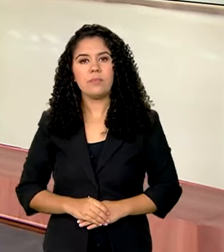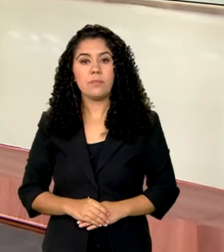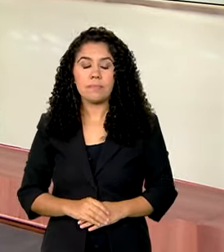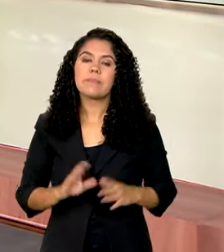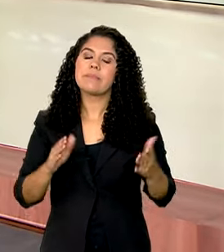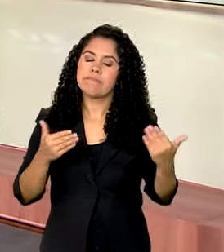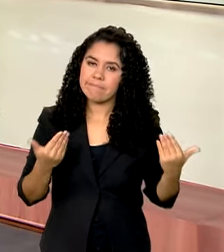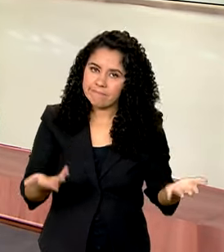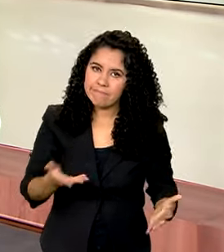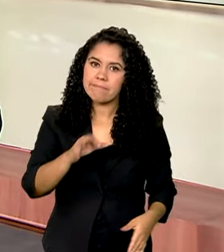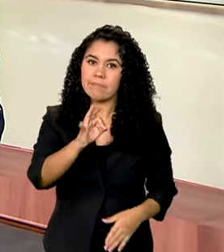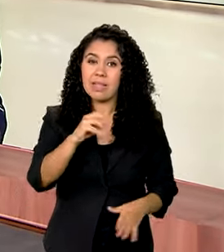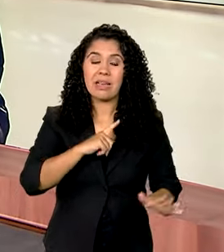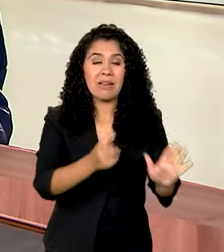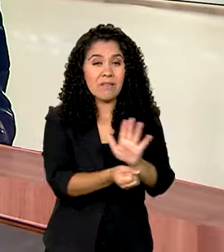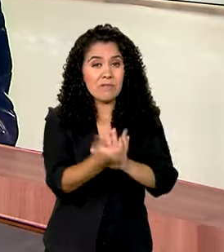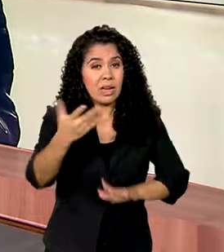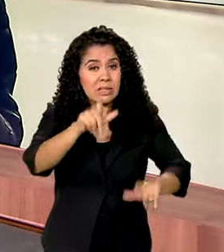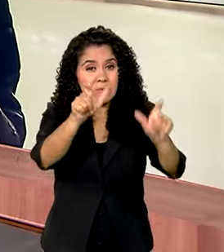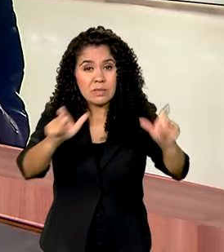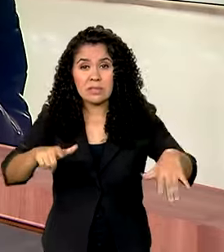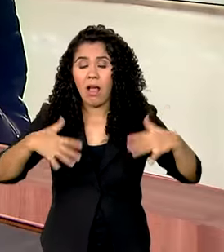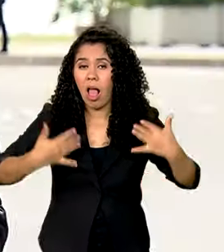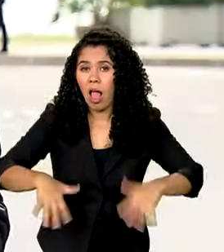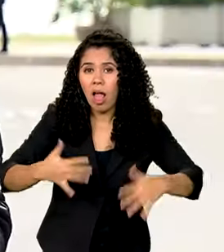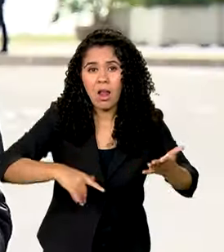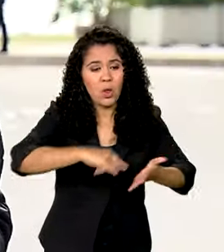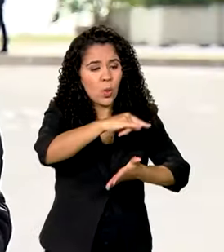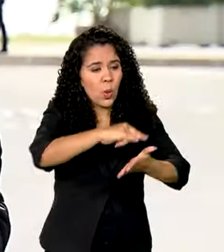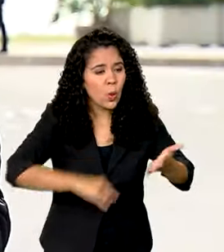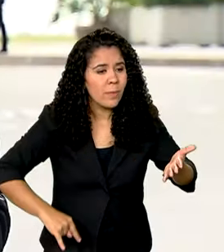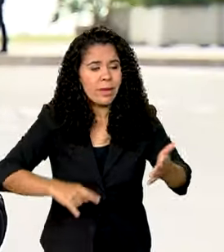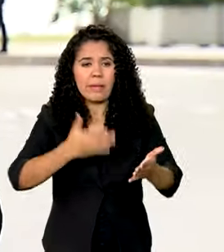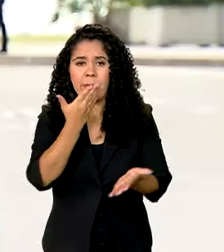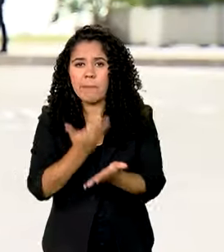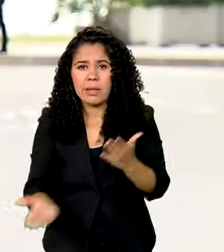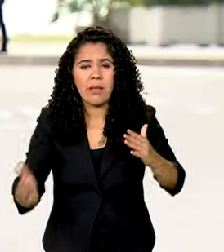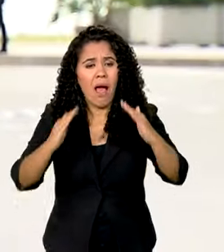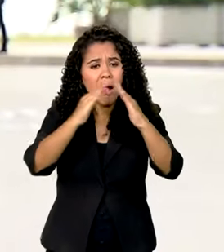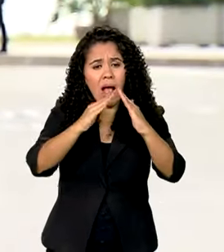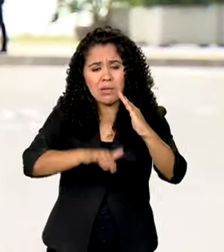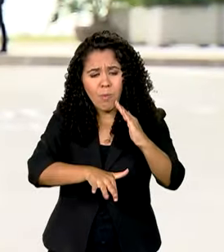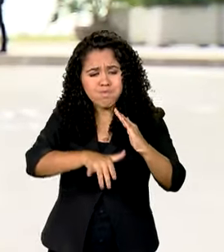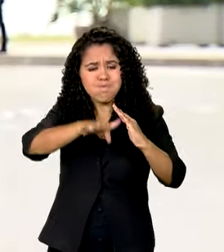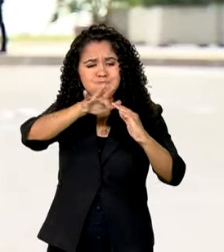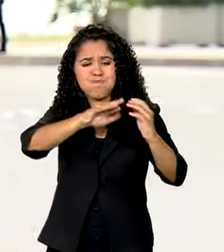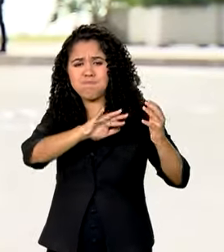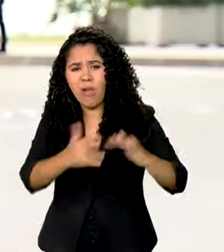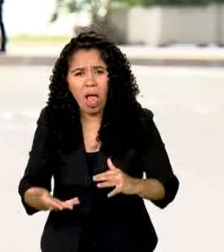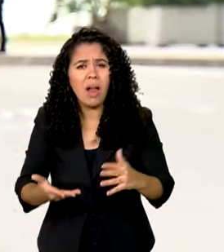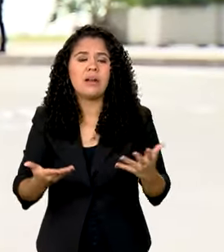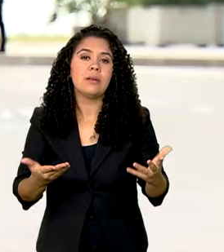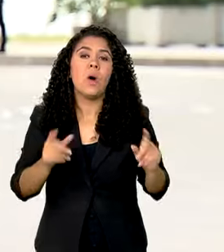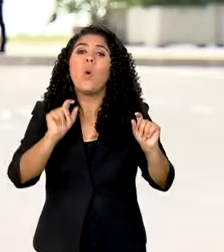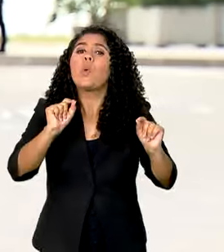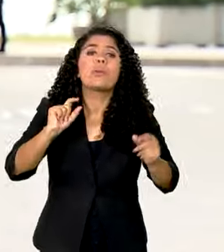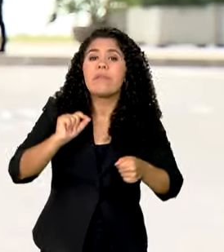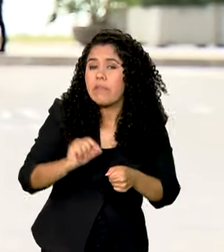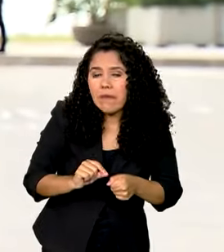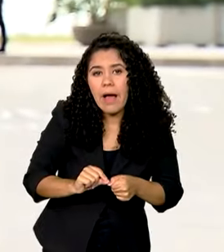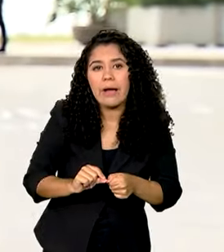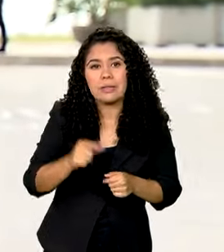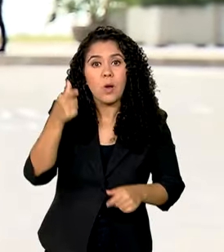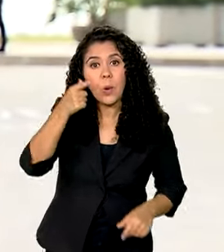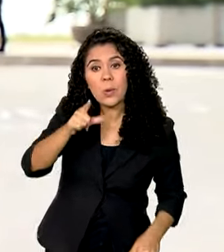Pois é, Vanessa, muita gente nessa situação perdeu tudo, né? Perdeu a casa, perdeu os documentos e, enfim, nesse momento, o que fazer para